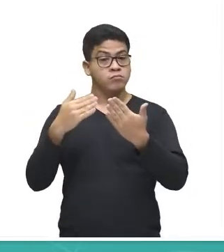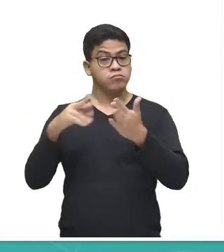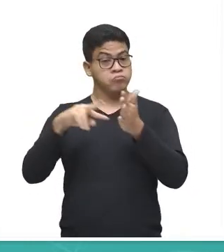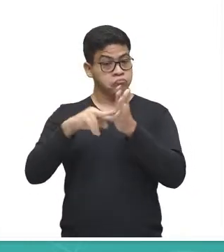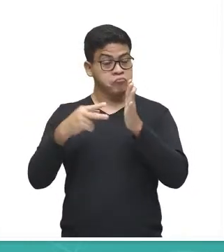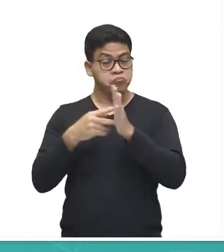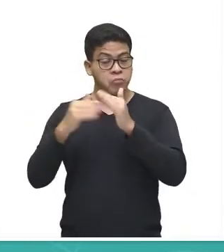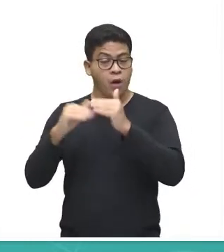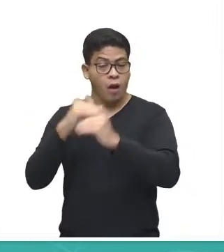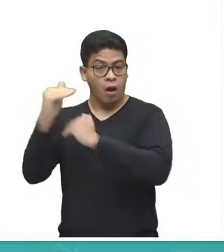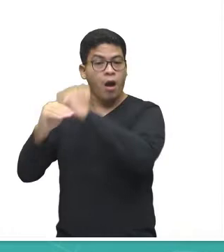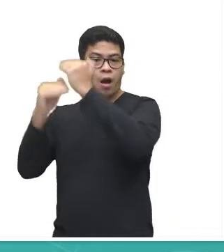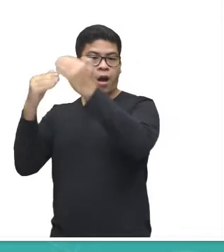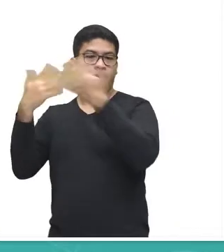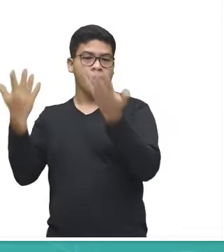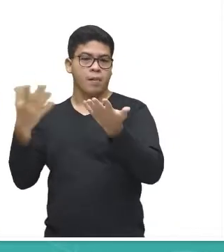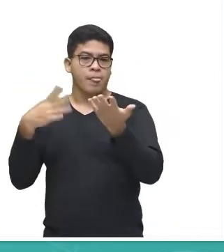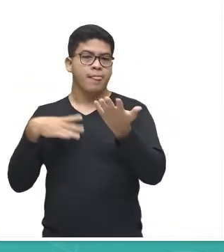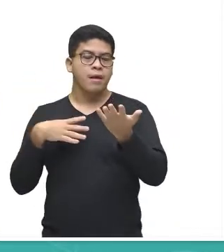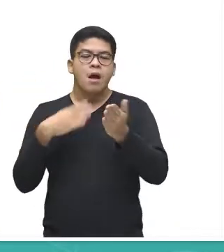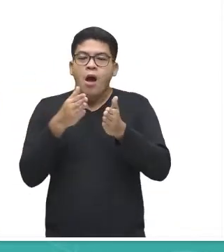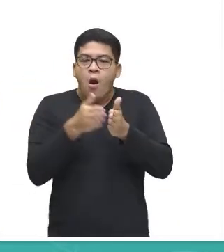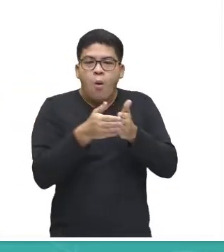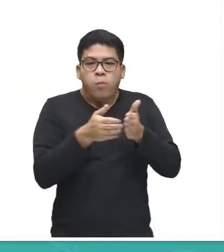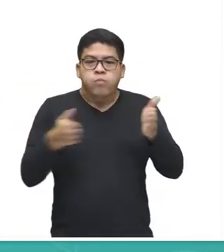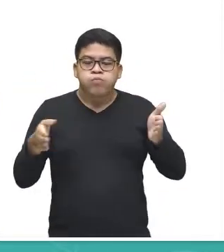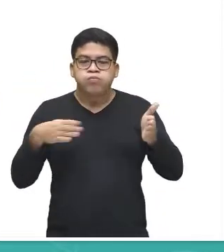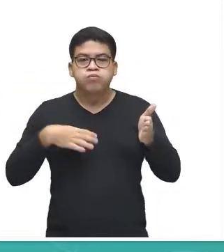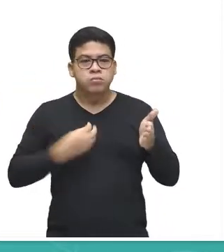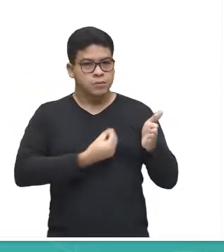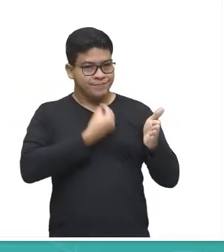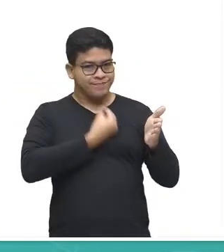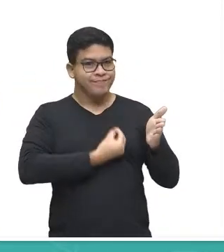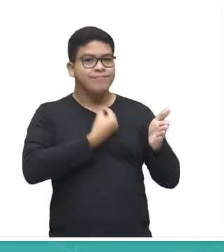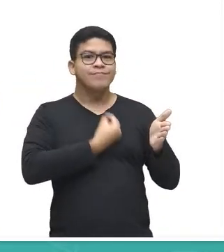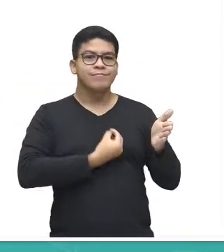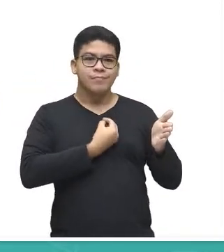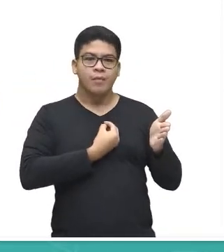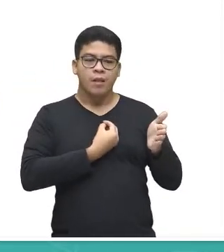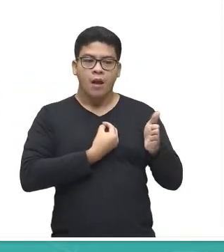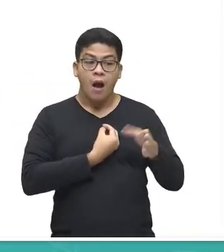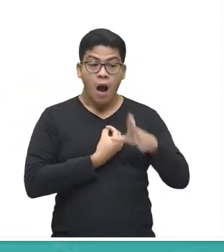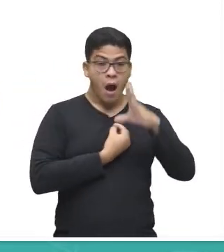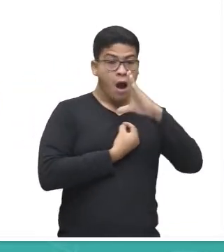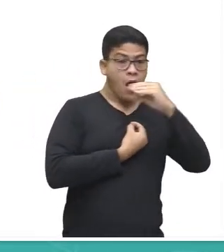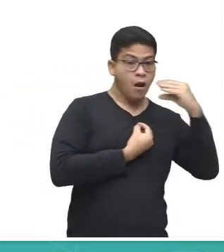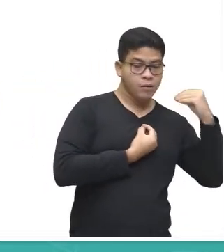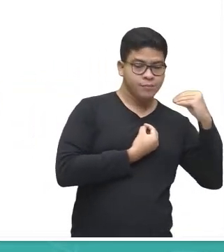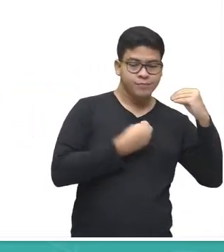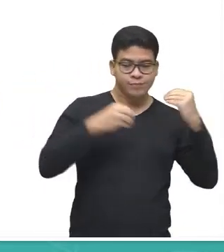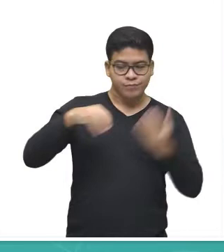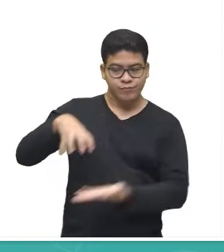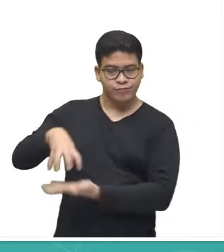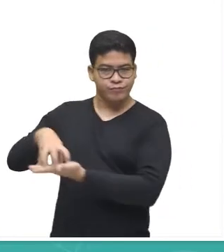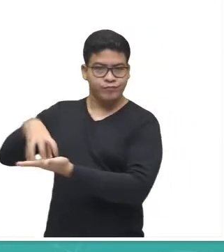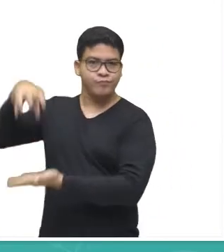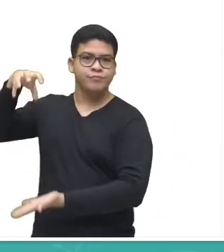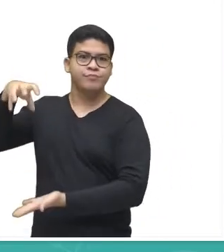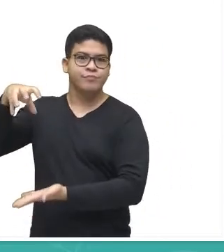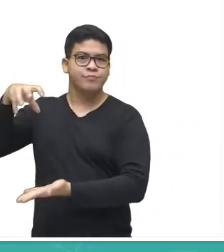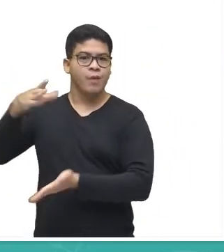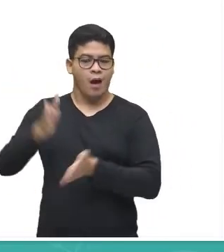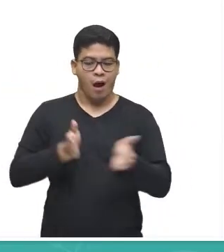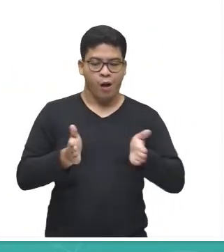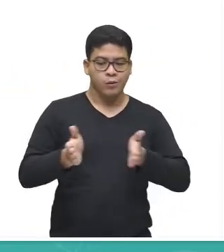a adolescência é uma fase da vida que é situada entre a infância e a vida